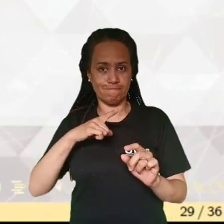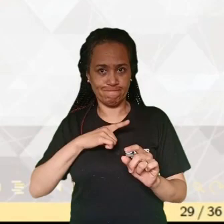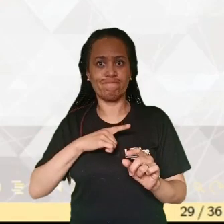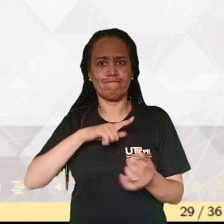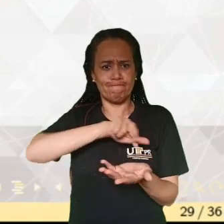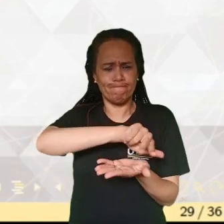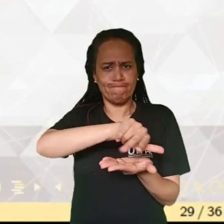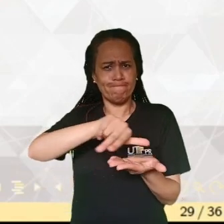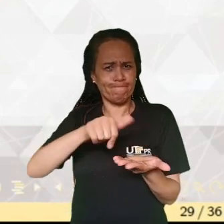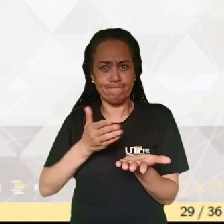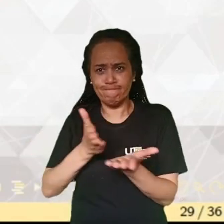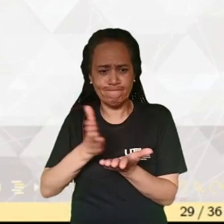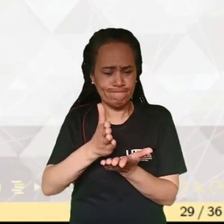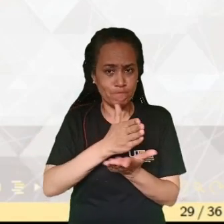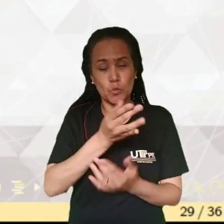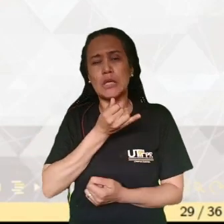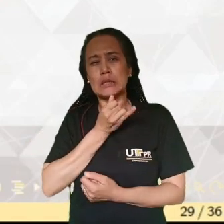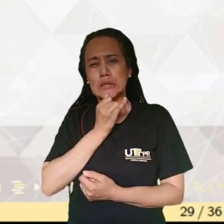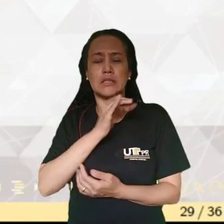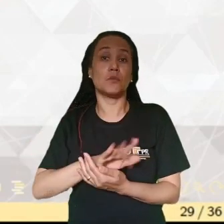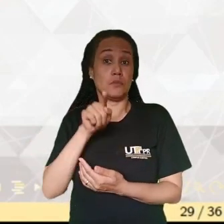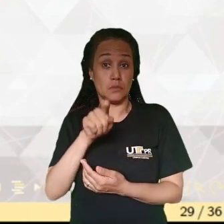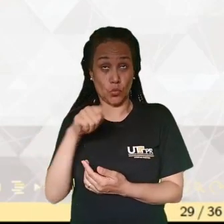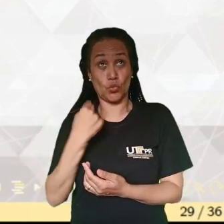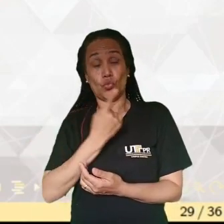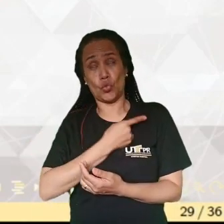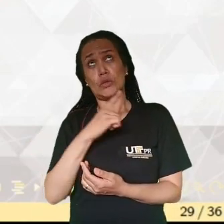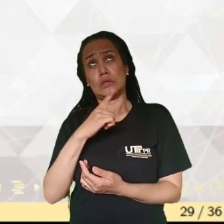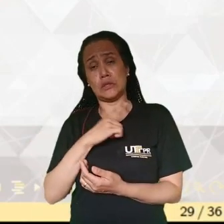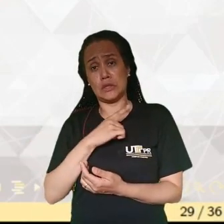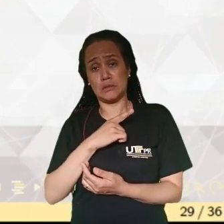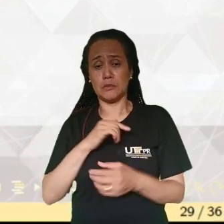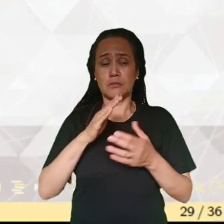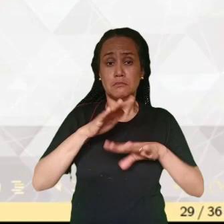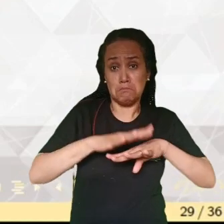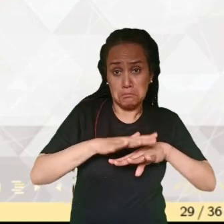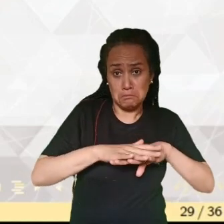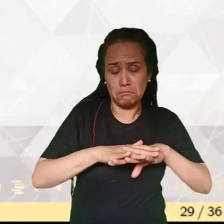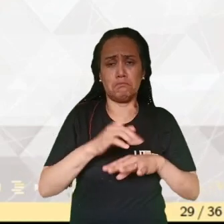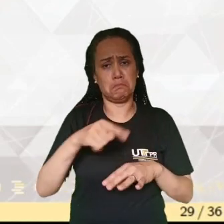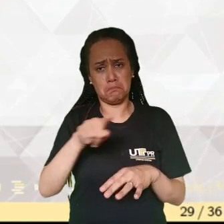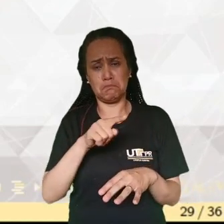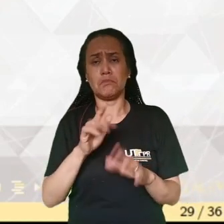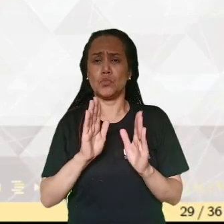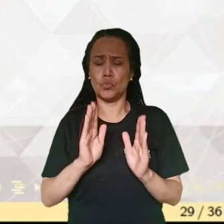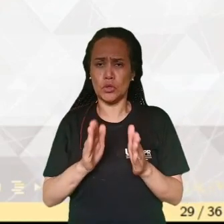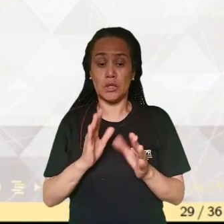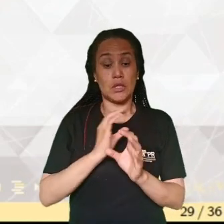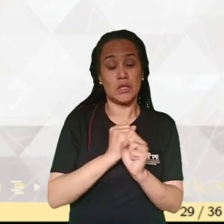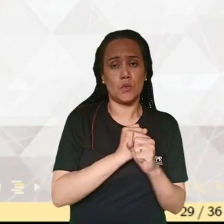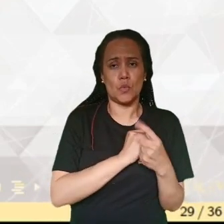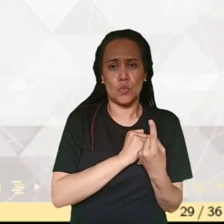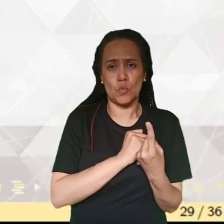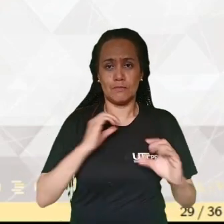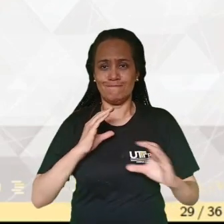várias linhas. Eu vou colocar aqui como exemplo para vocês. Nós temos na área da matemática, vocês verem sempre cálculo